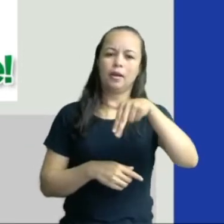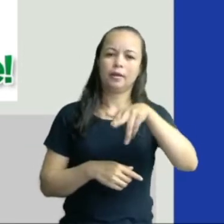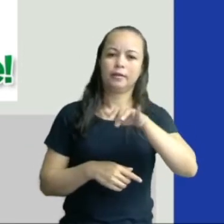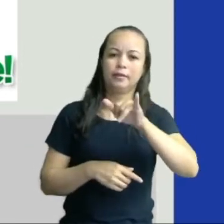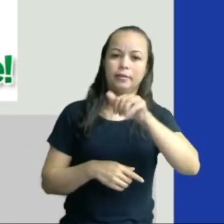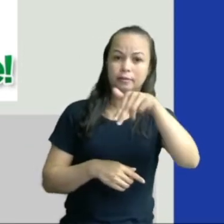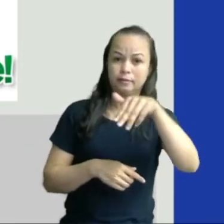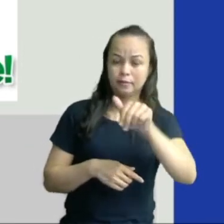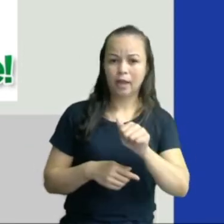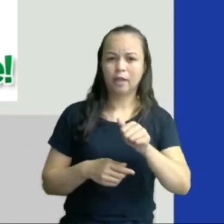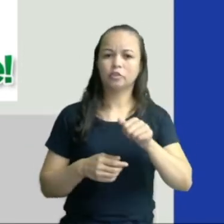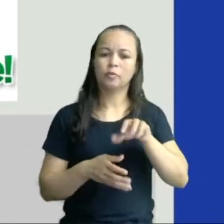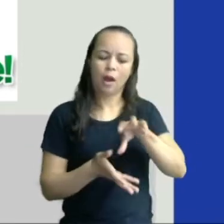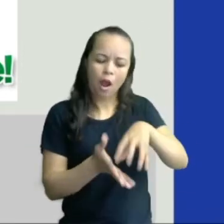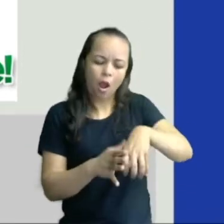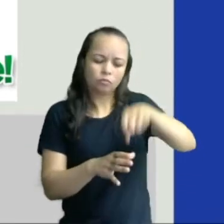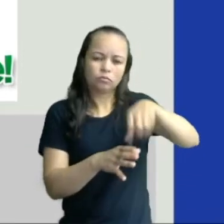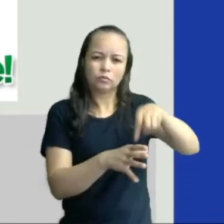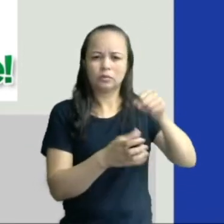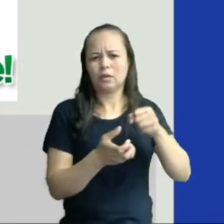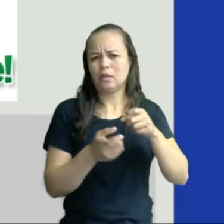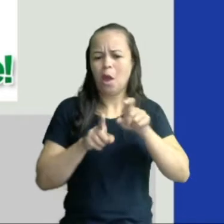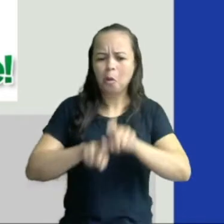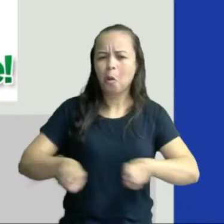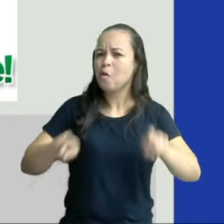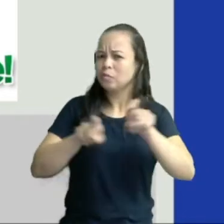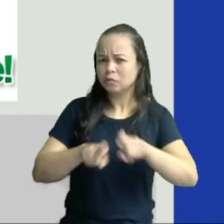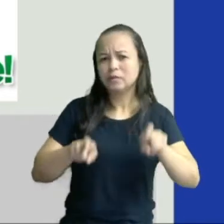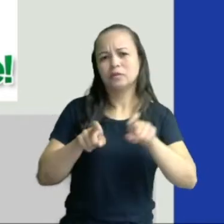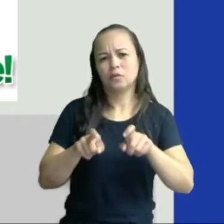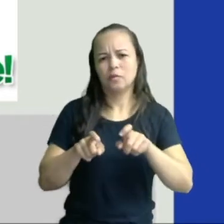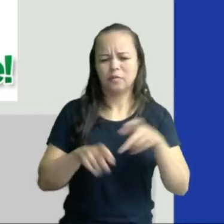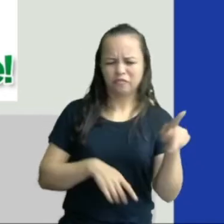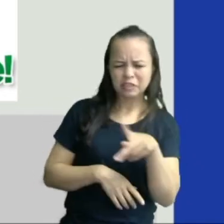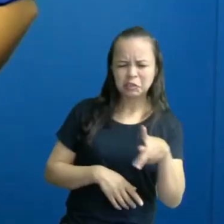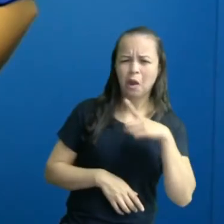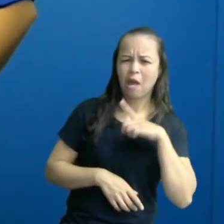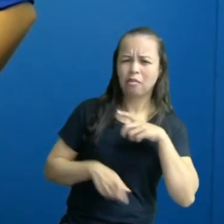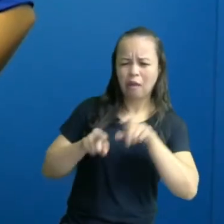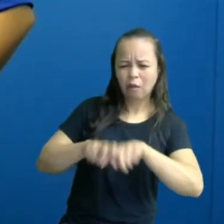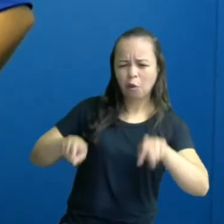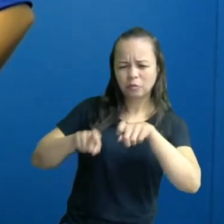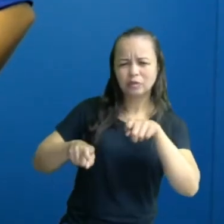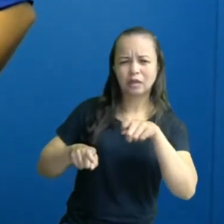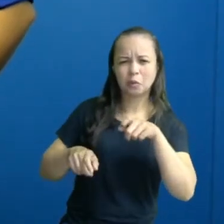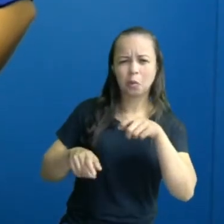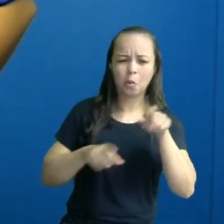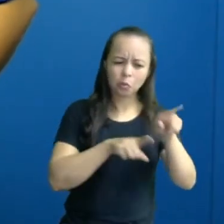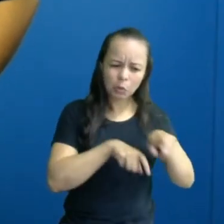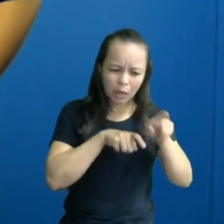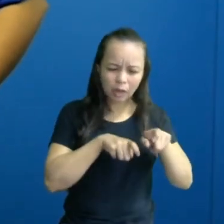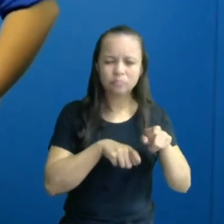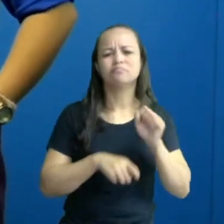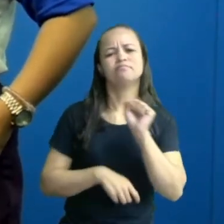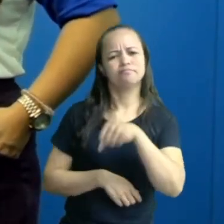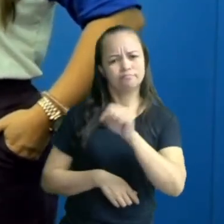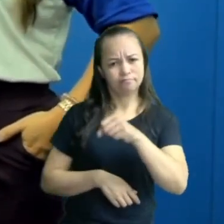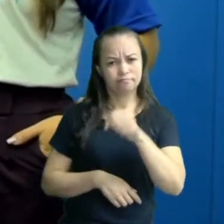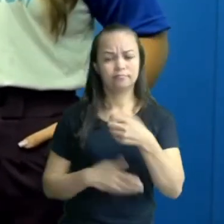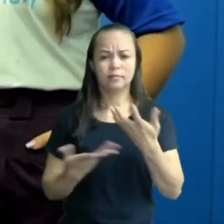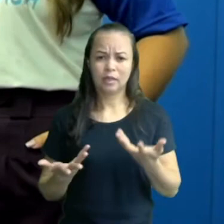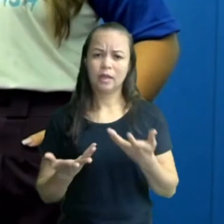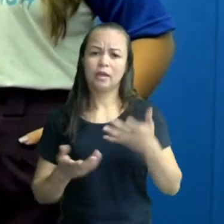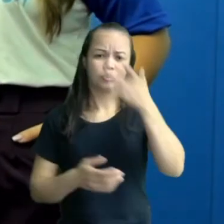pela indústria da cidade. Computador, professor, tem computador no campo? Tem sim, as grandes fazendas, as pessoas que moram no